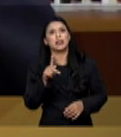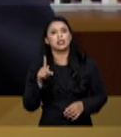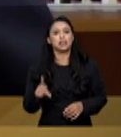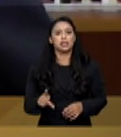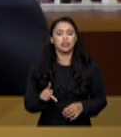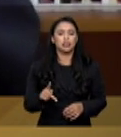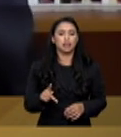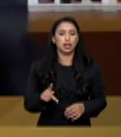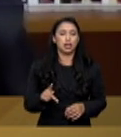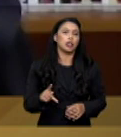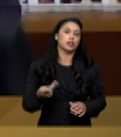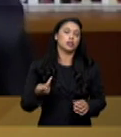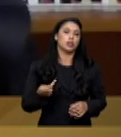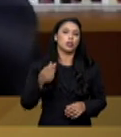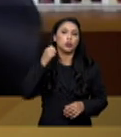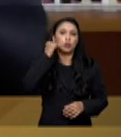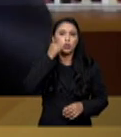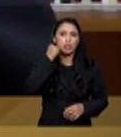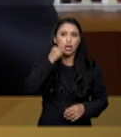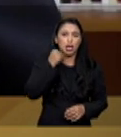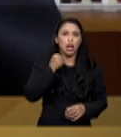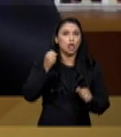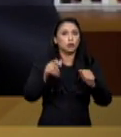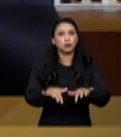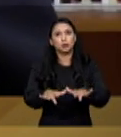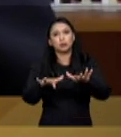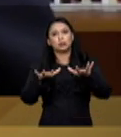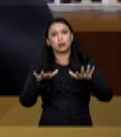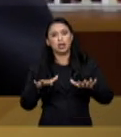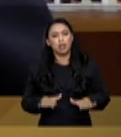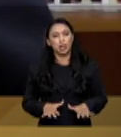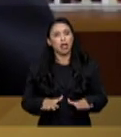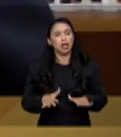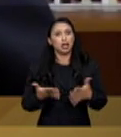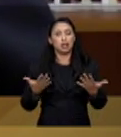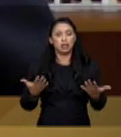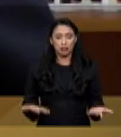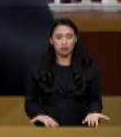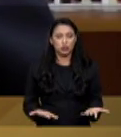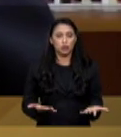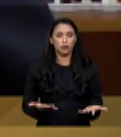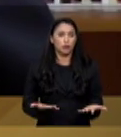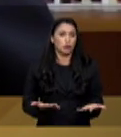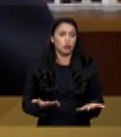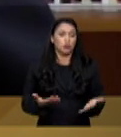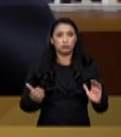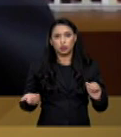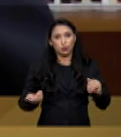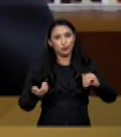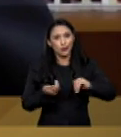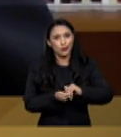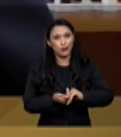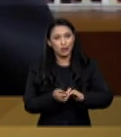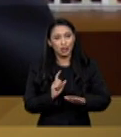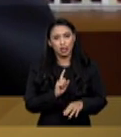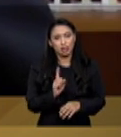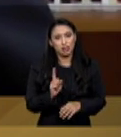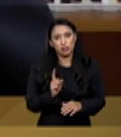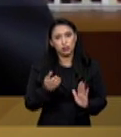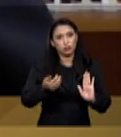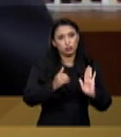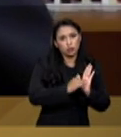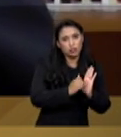da Casa Legislativa, seja do plenário da própria Casa Legislativa. Não pode o